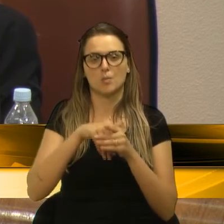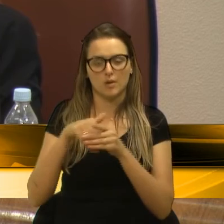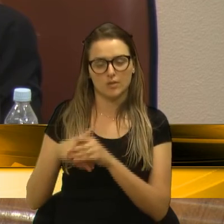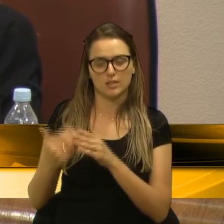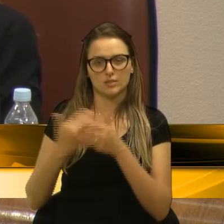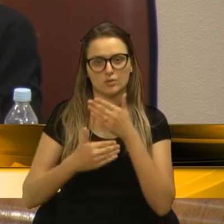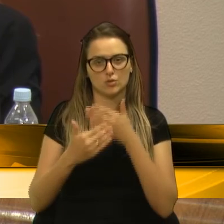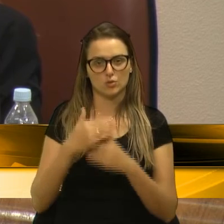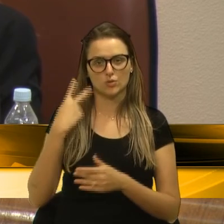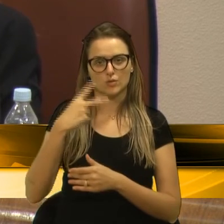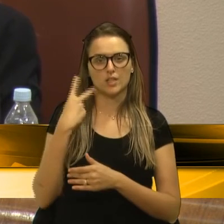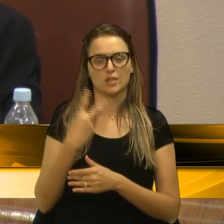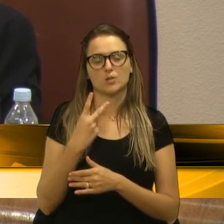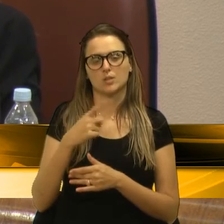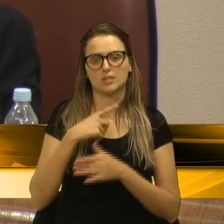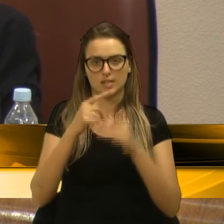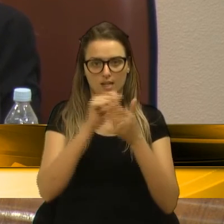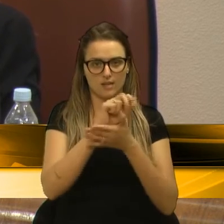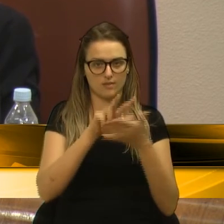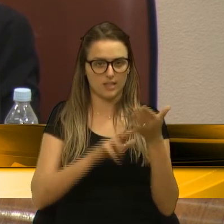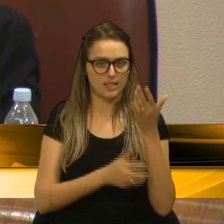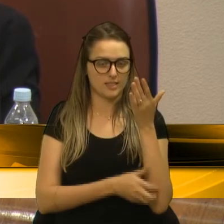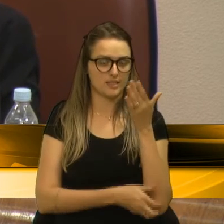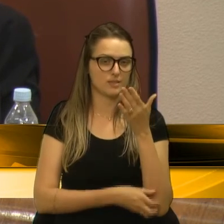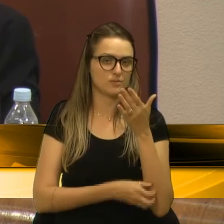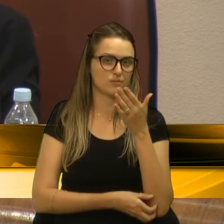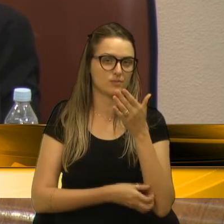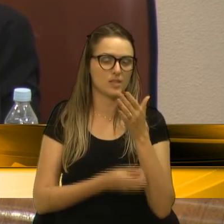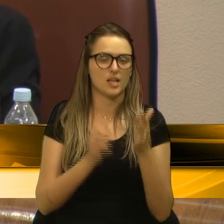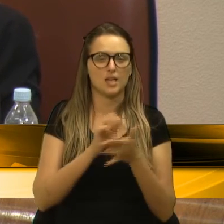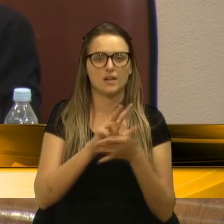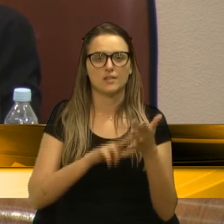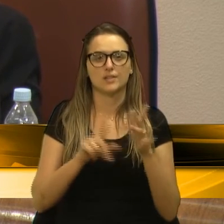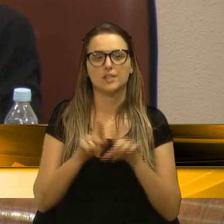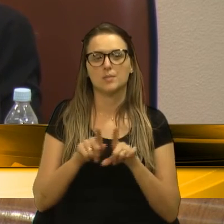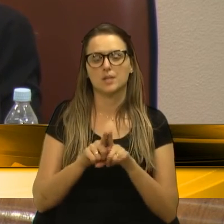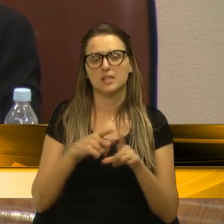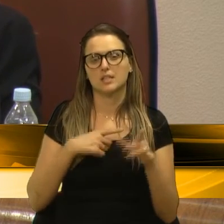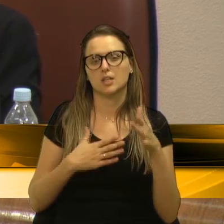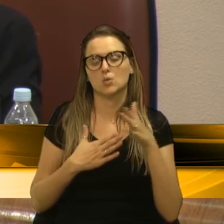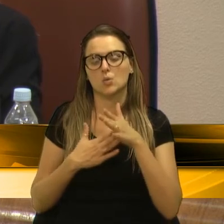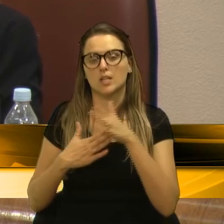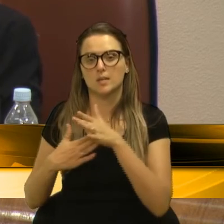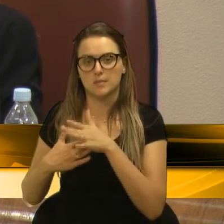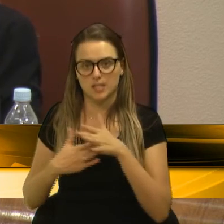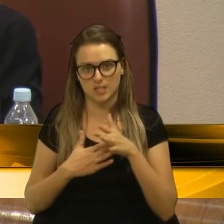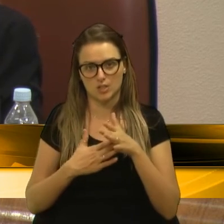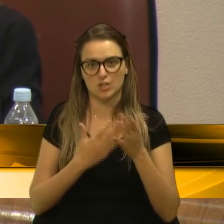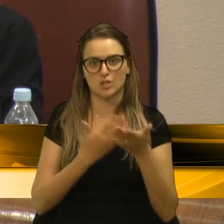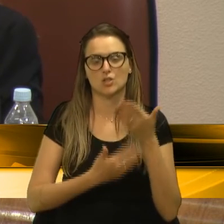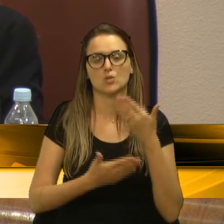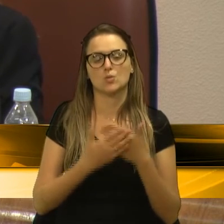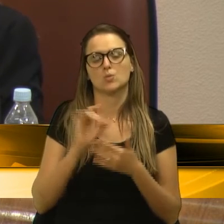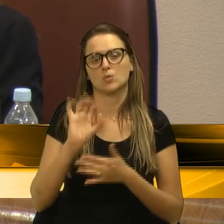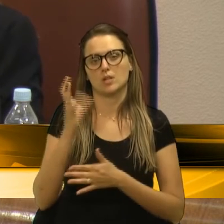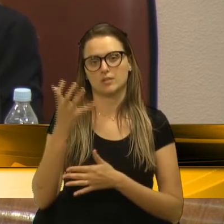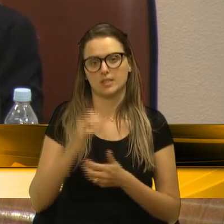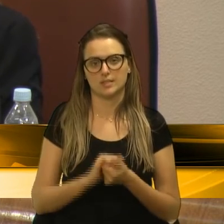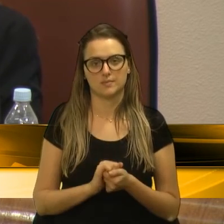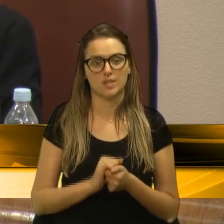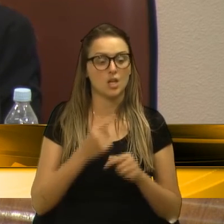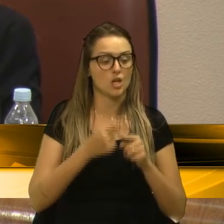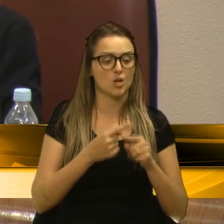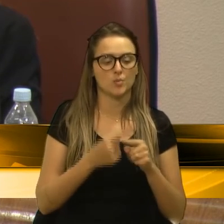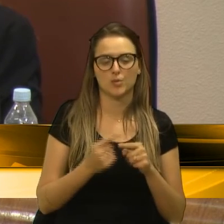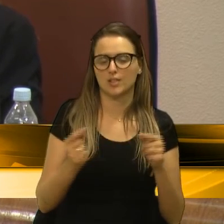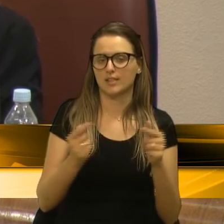no cortejo dos elementos, entendo exorbitante a concessão da medida cautelar, pois não